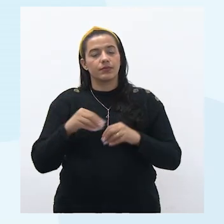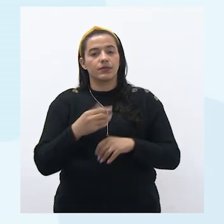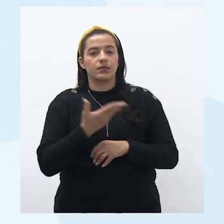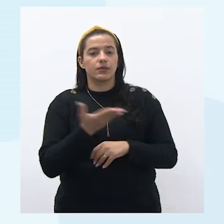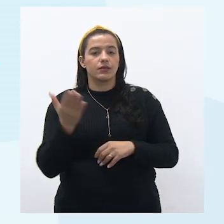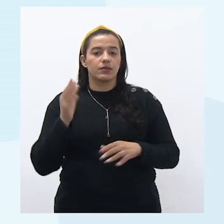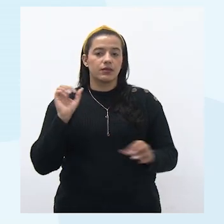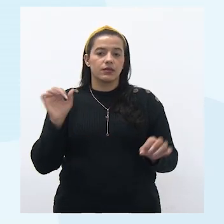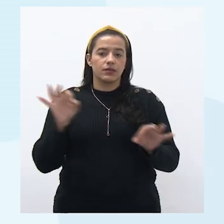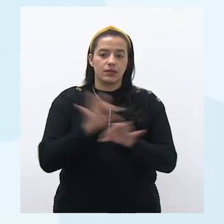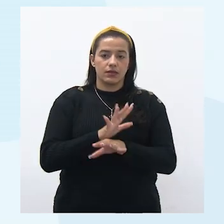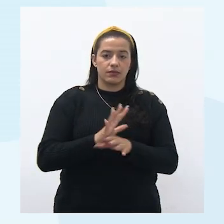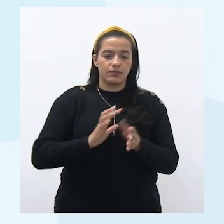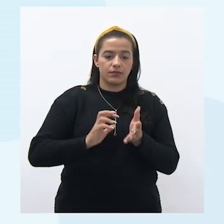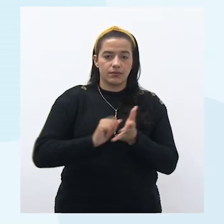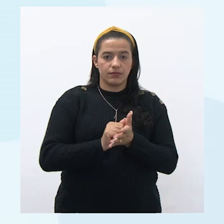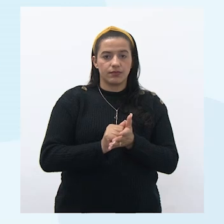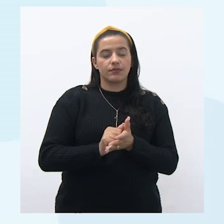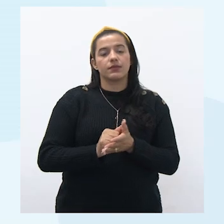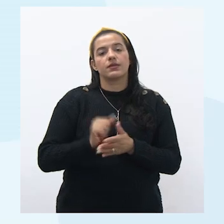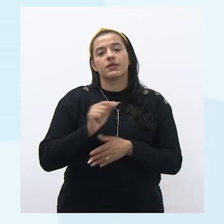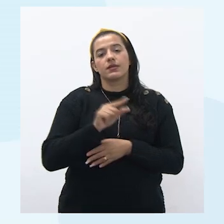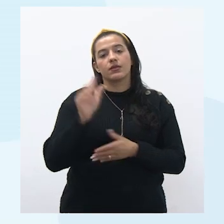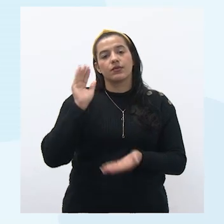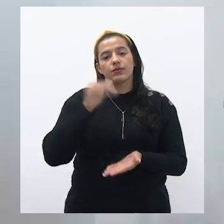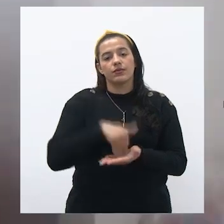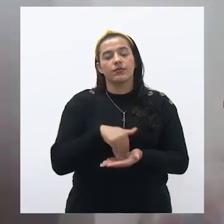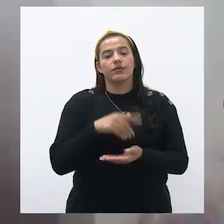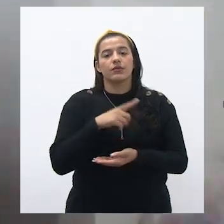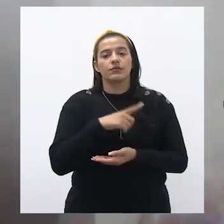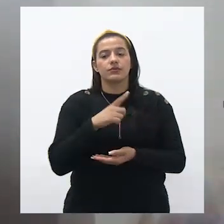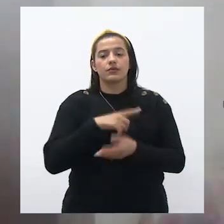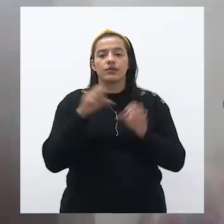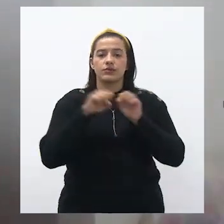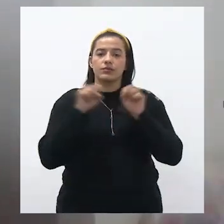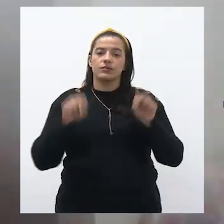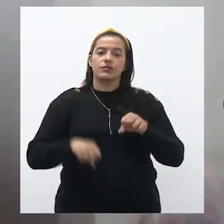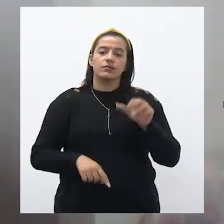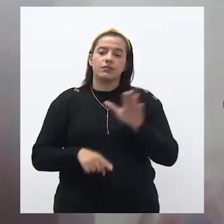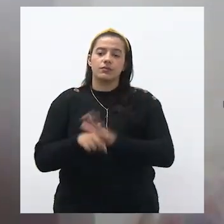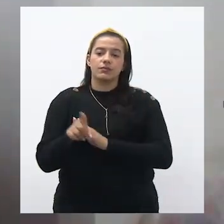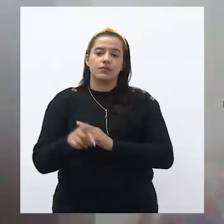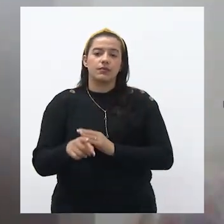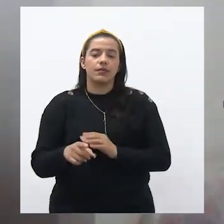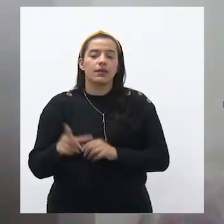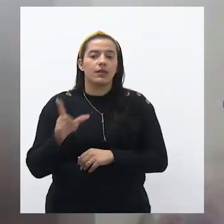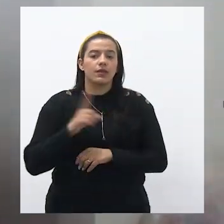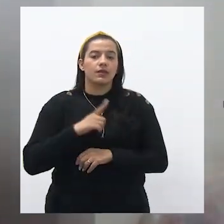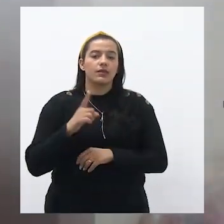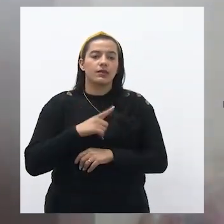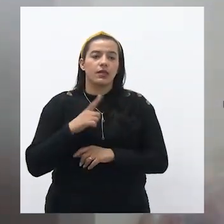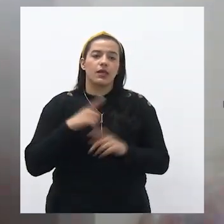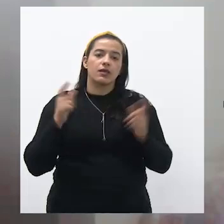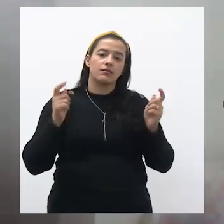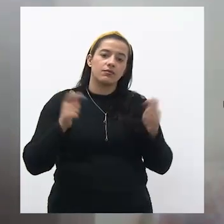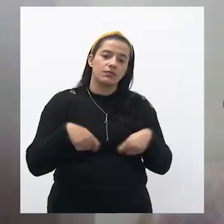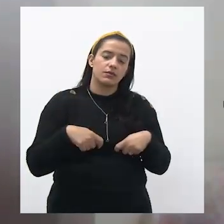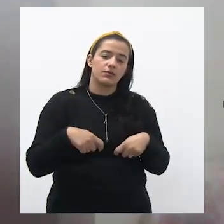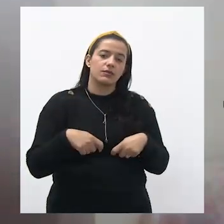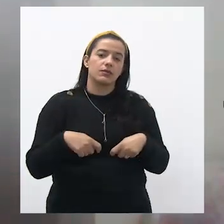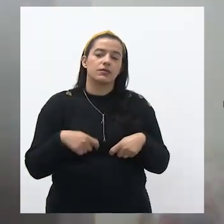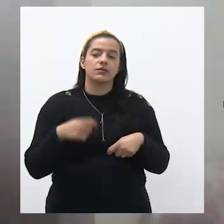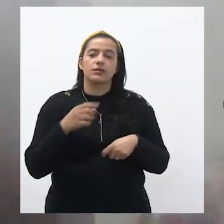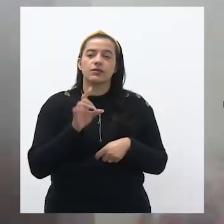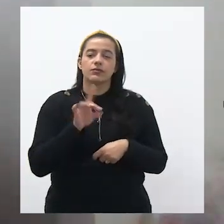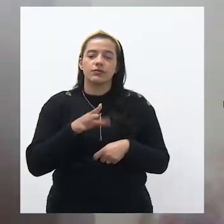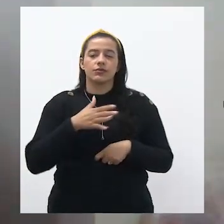ele termina de preencher as rubricas, lá no final, o sistema pergunta para ele, tem alguma competência, marque uma competência